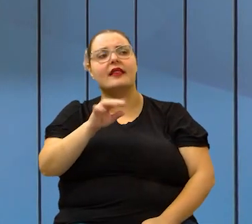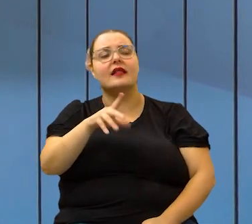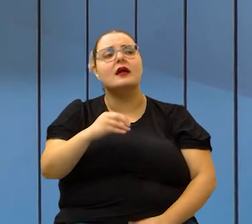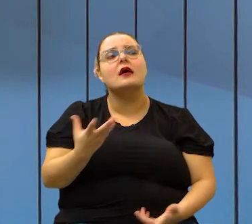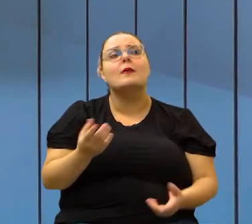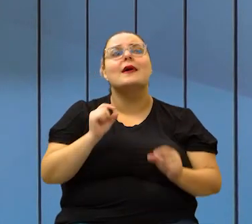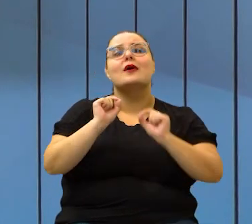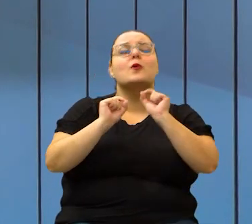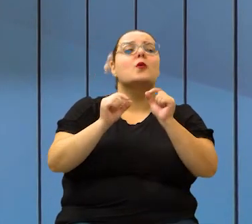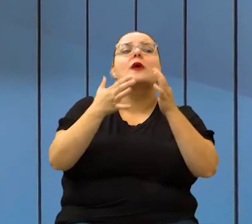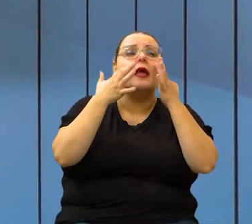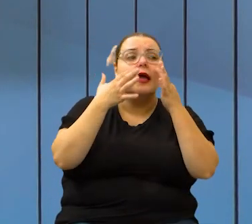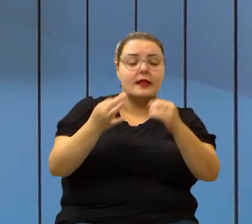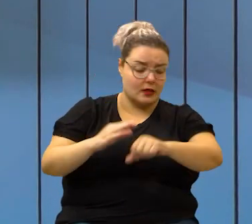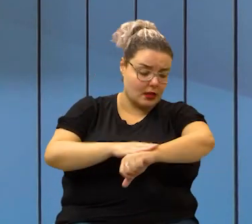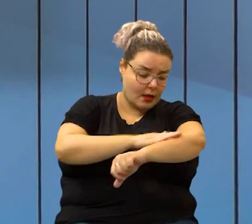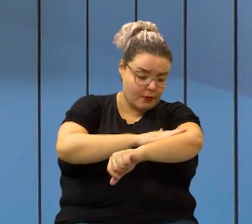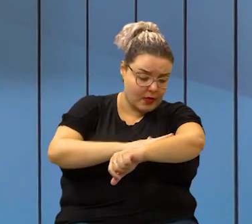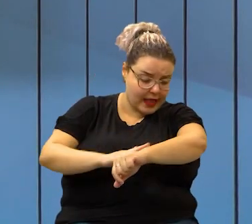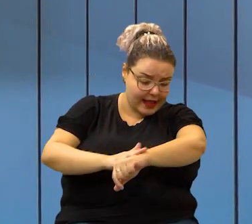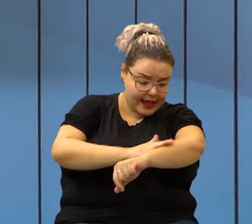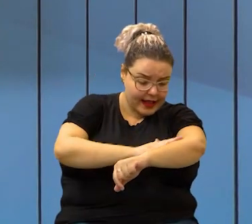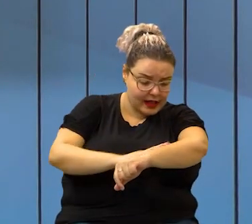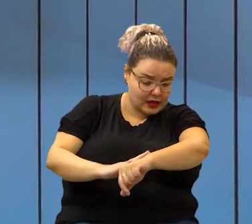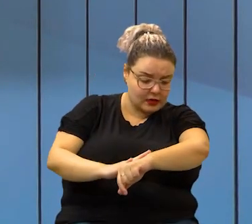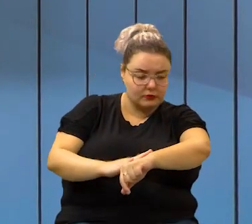gente pode ficar atento na nossa pele?